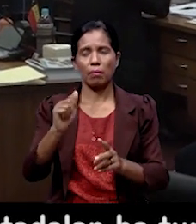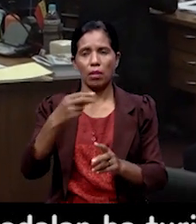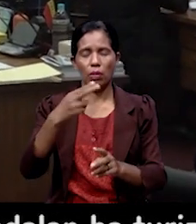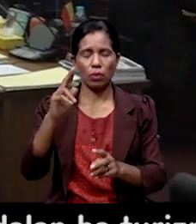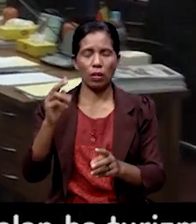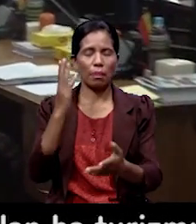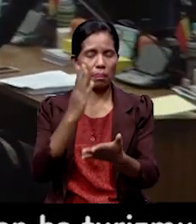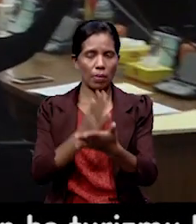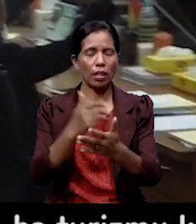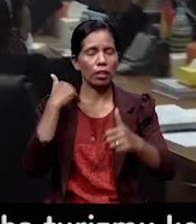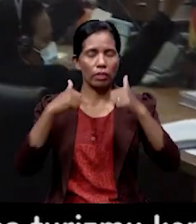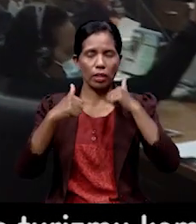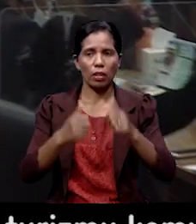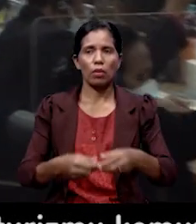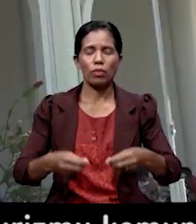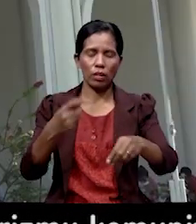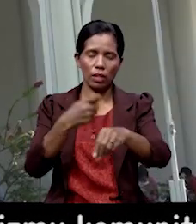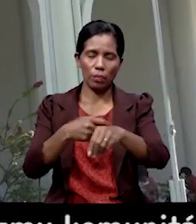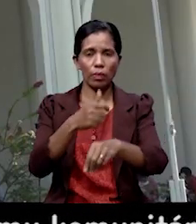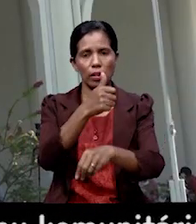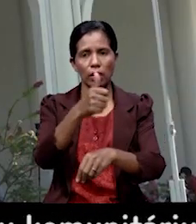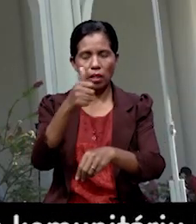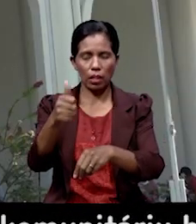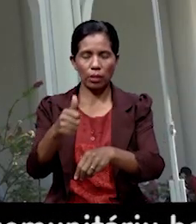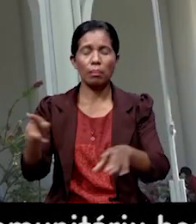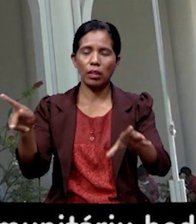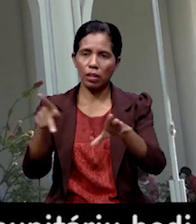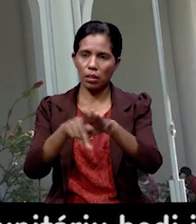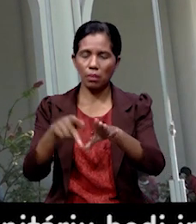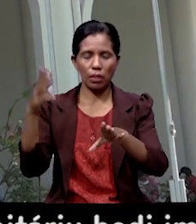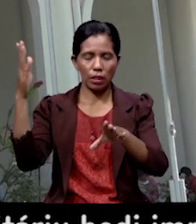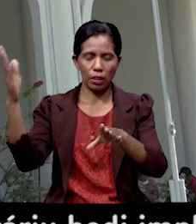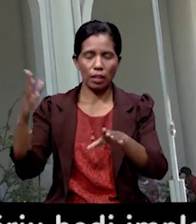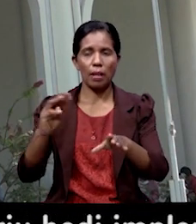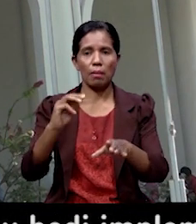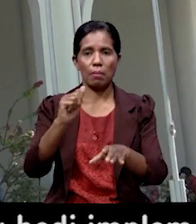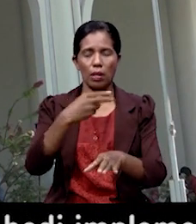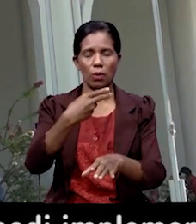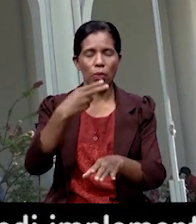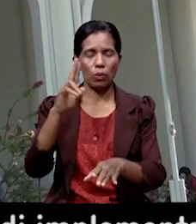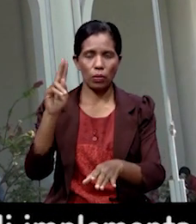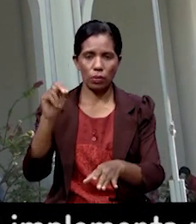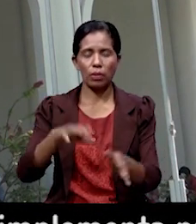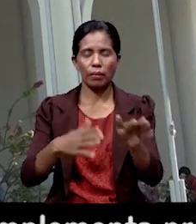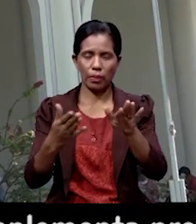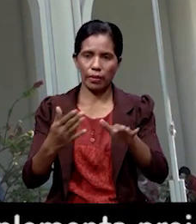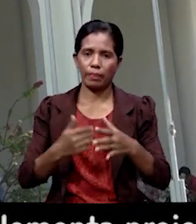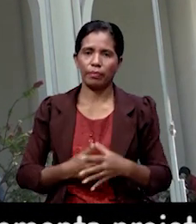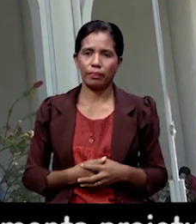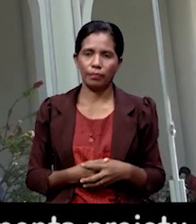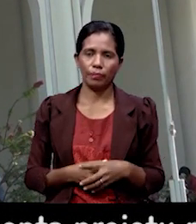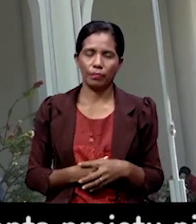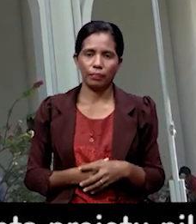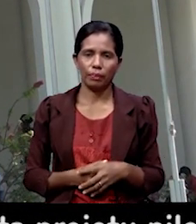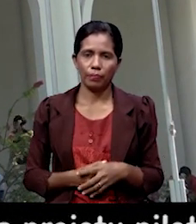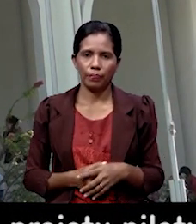Nian onde for tempo ba deputado Eideidak ato presta homenagem ba saudoso mahuno Bulere Caratayano. Fátima Pereira, Balbino